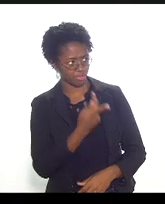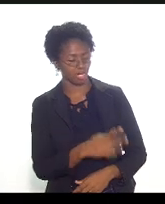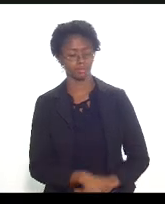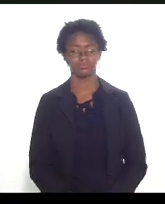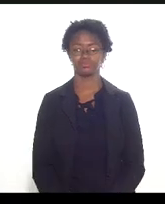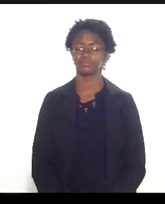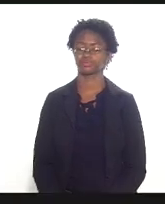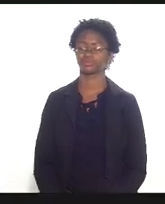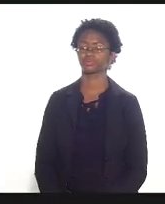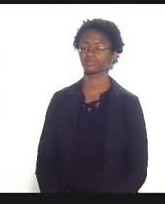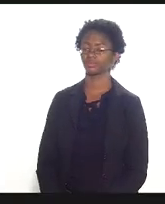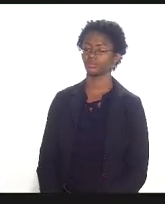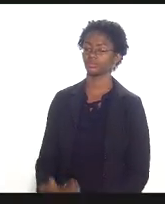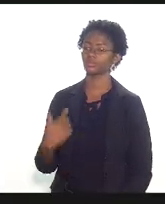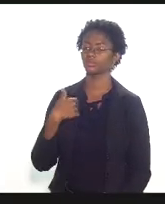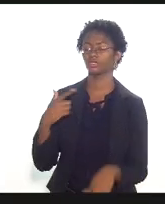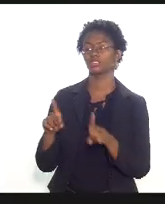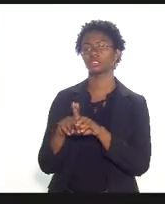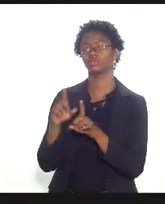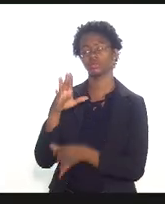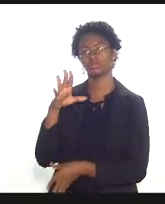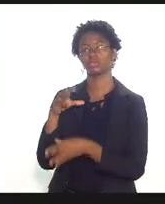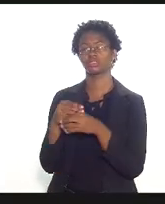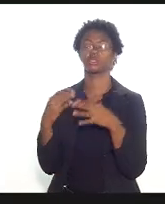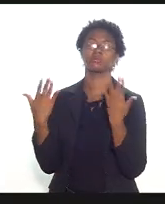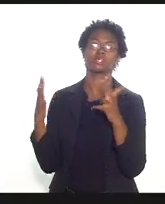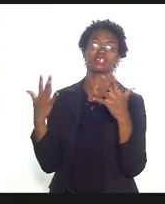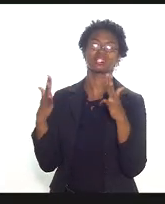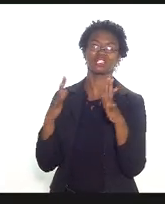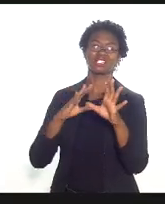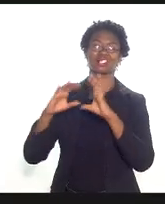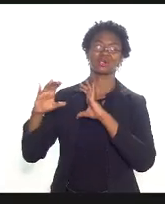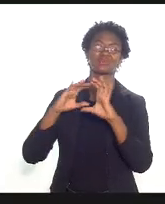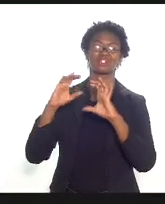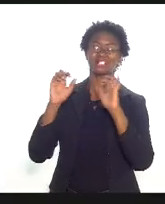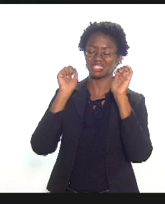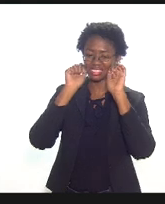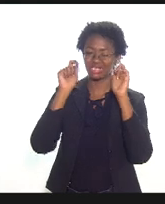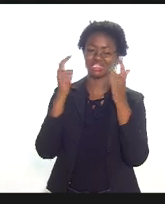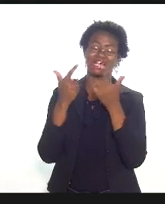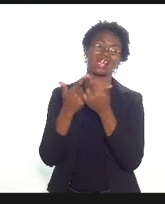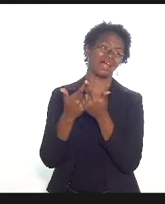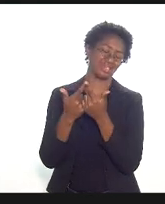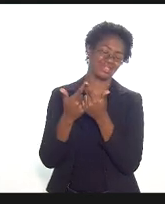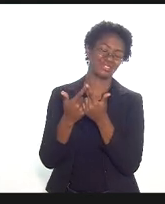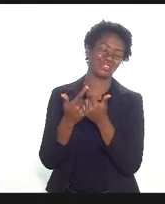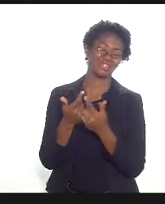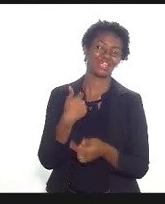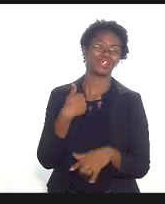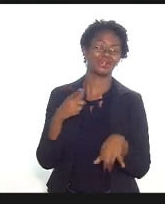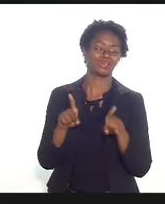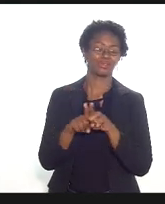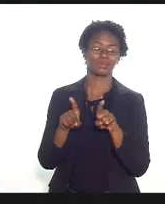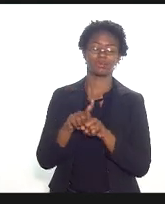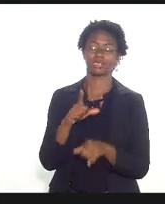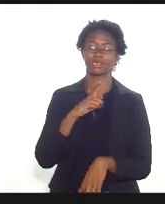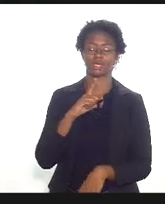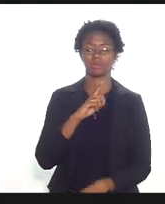Eu reforço essa parabenização à equipe da comunicação da Alerj. Eu tenho também,